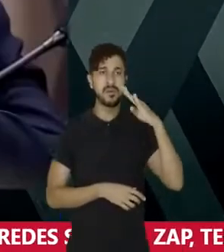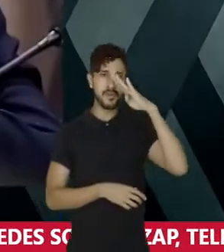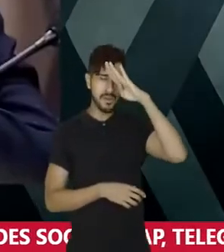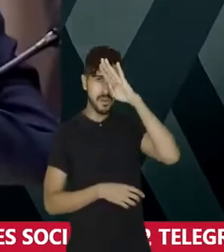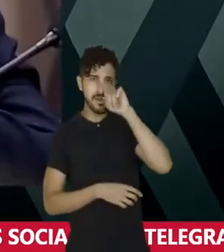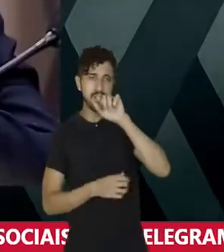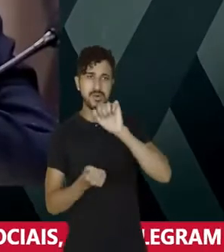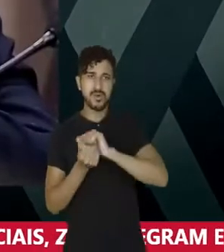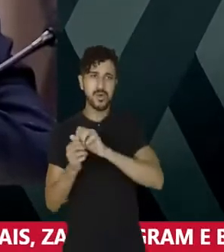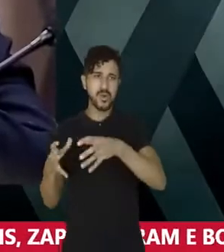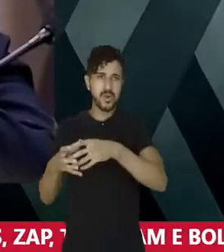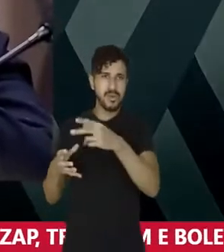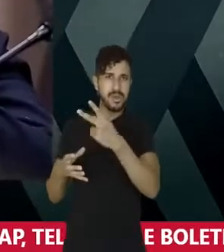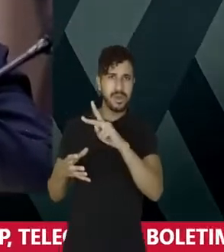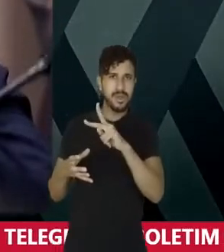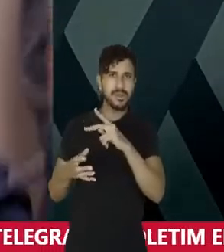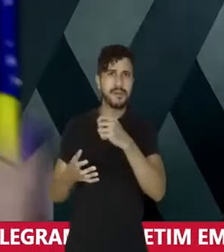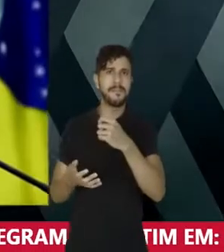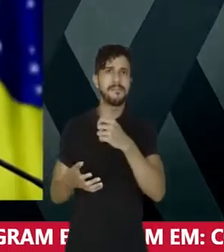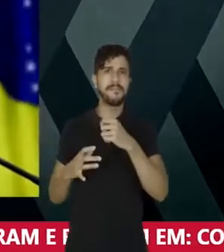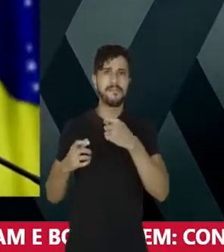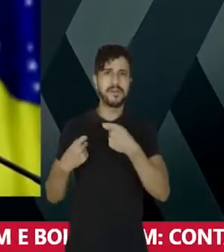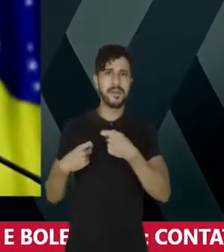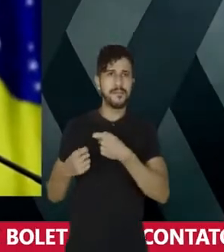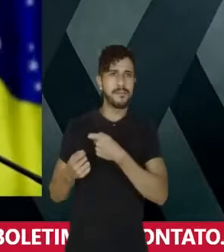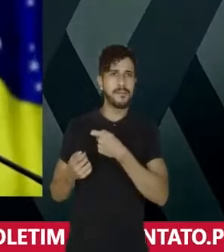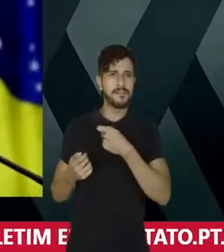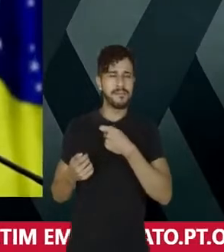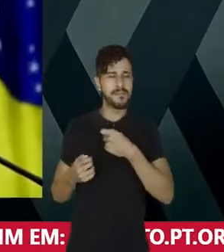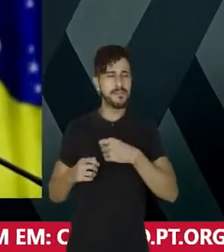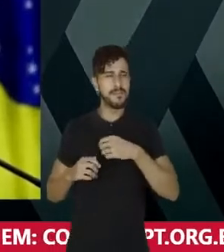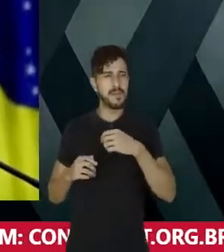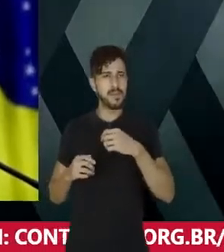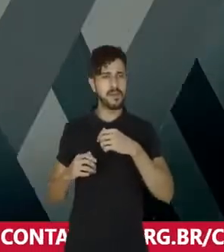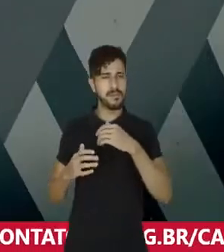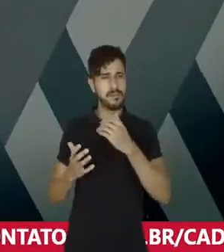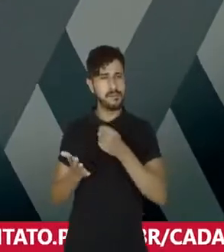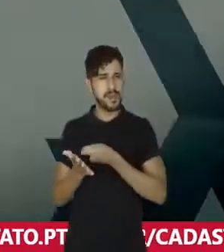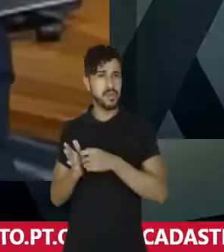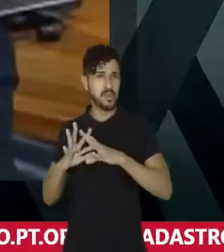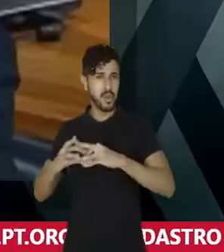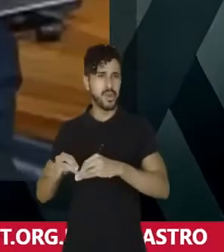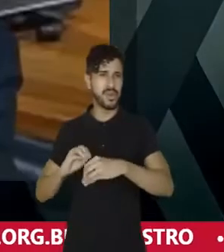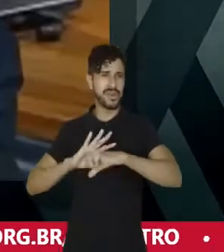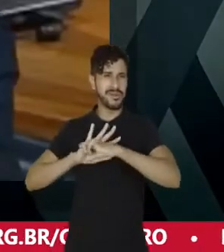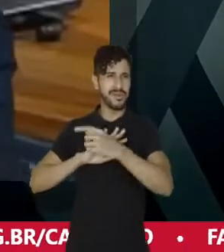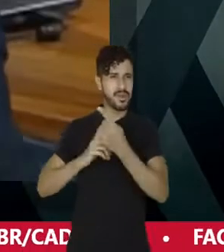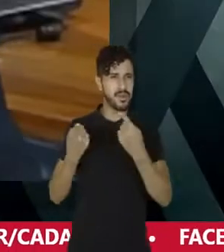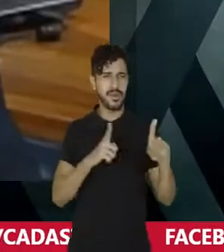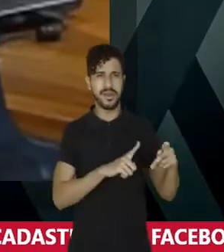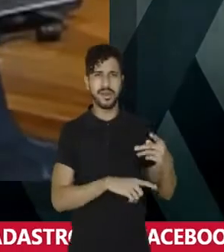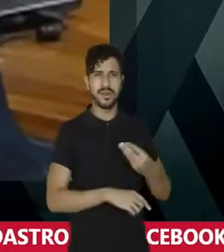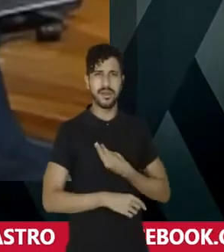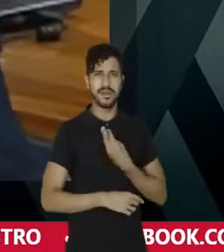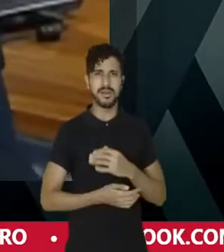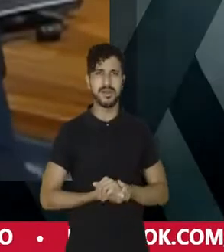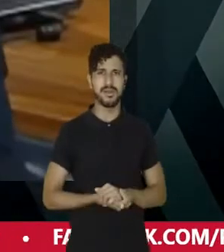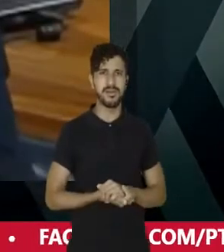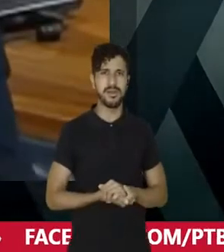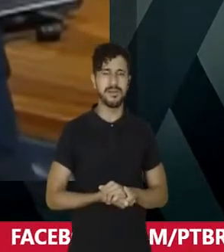que bolsonaro os seus aliados paguem por todos os crimes cometidos contra a vidas tão de estampando